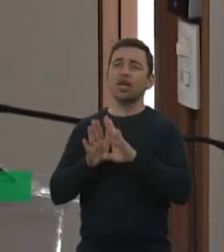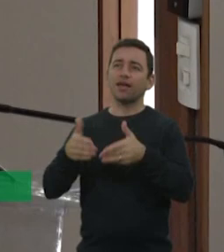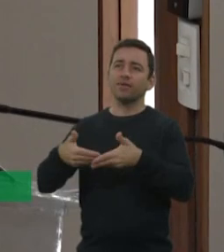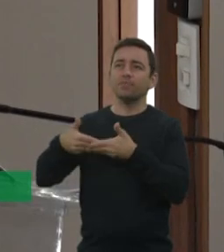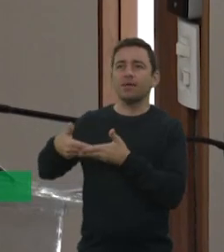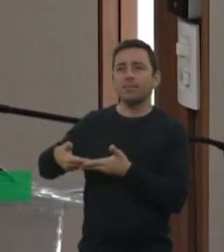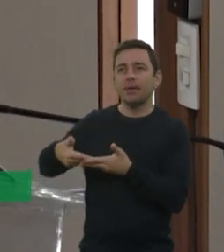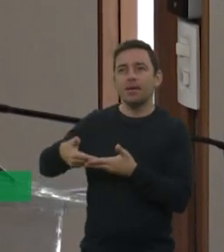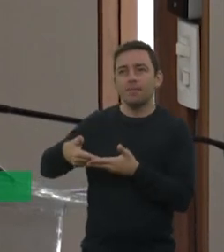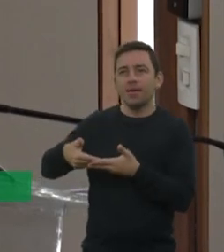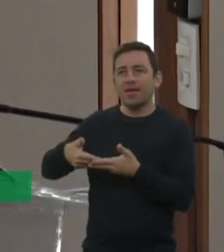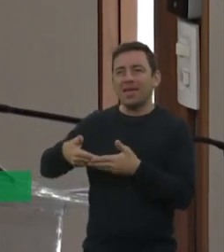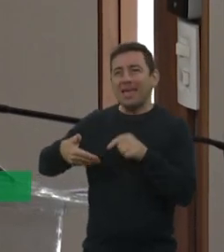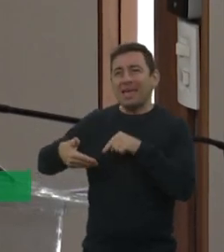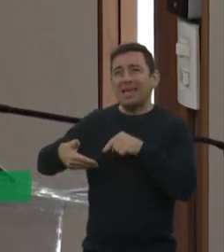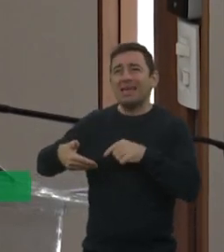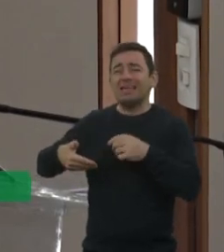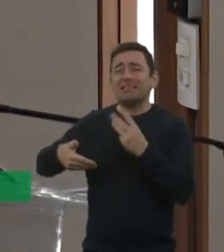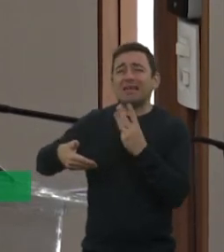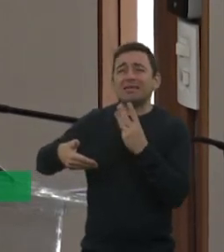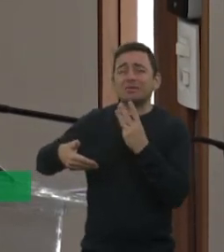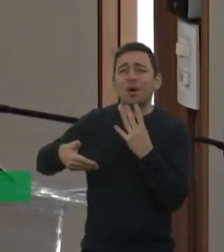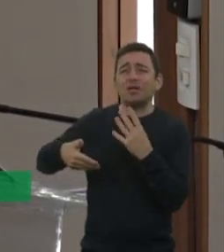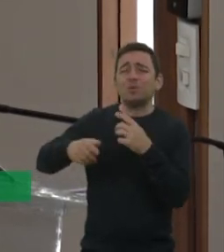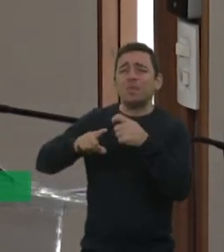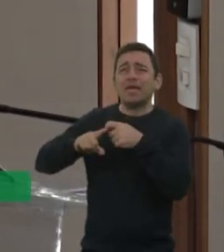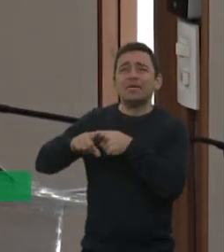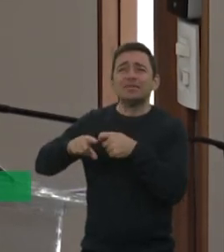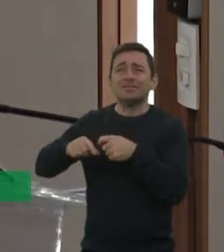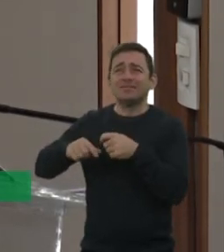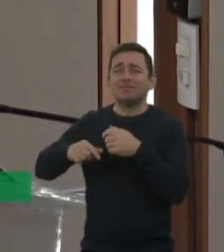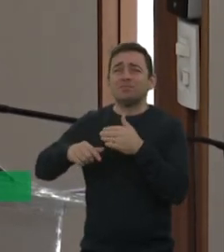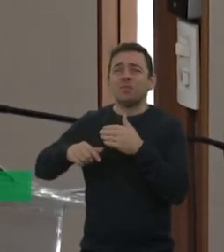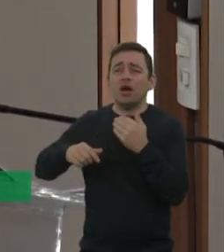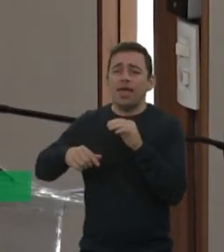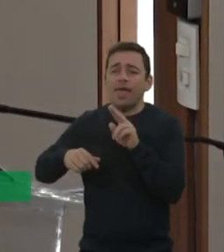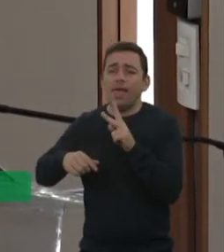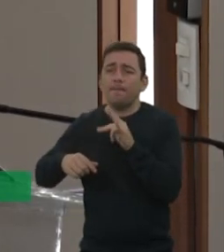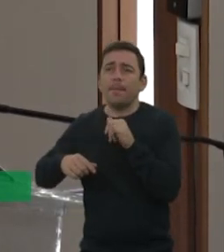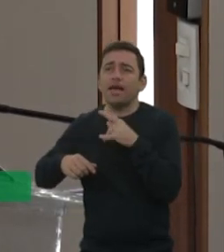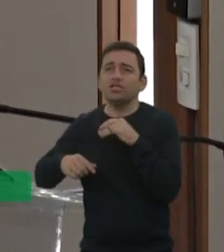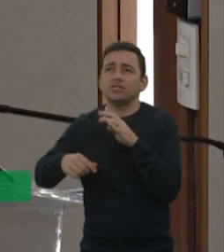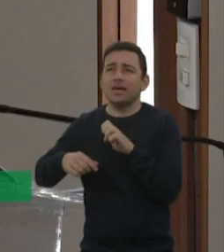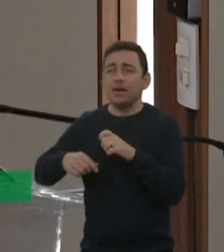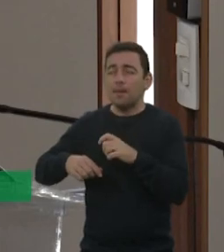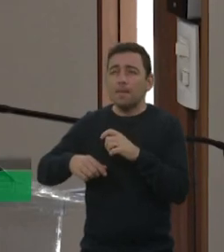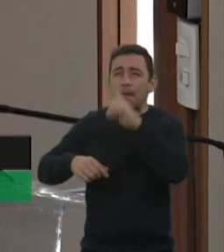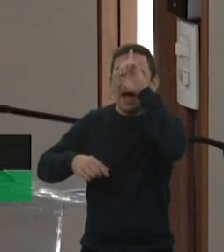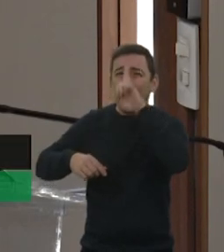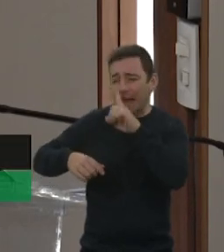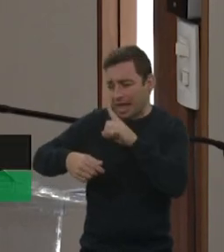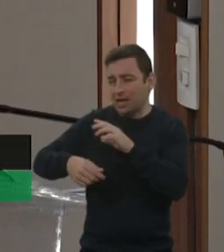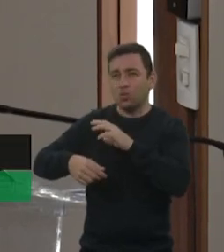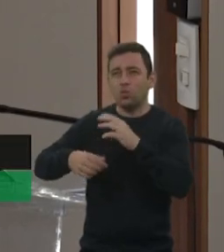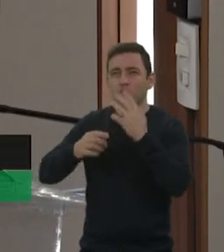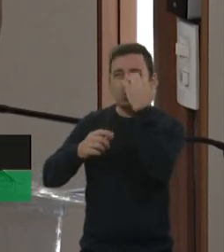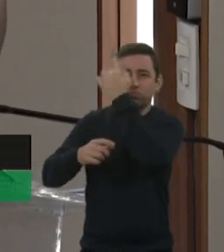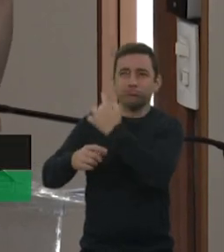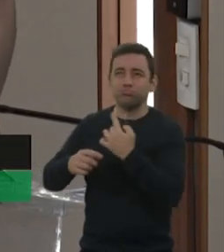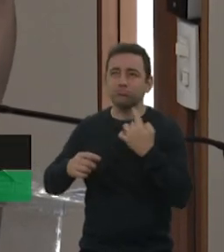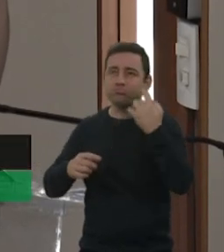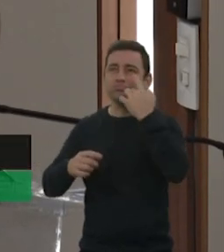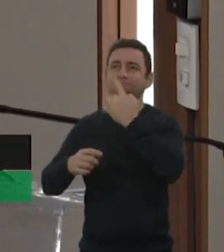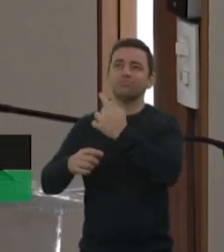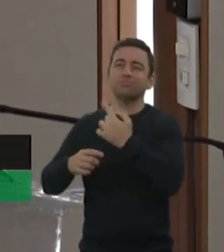3-4 meses de falência hepática. E amarelinhos, 40, 50 de bilirrubina, morrendo, né? E a gente tinha